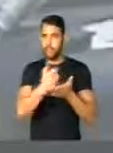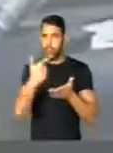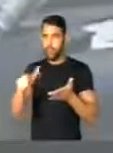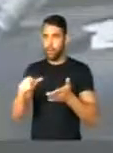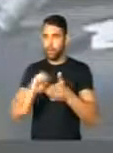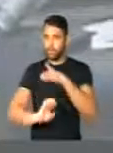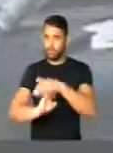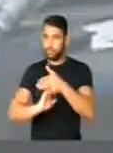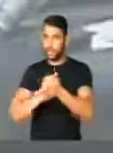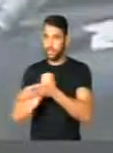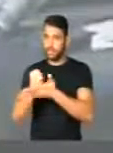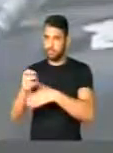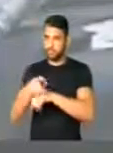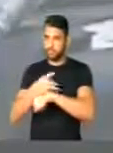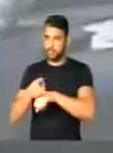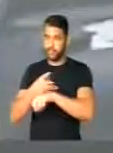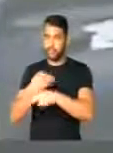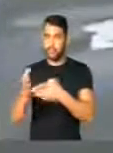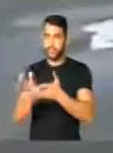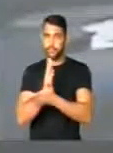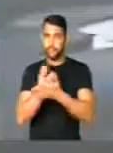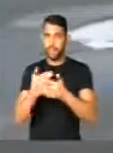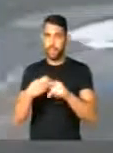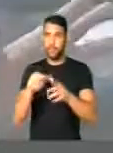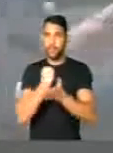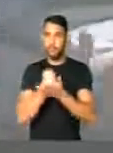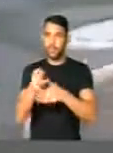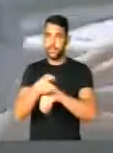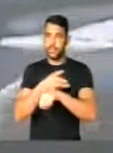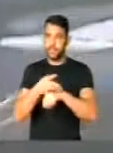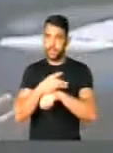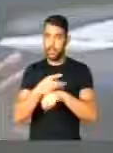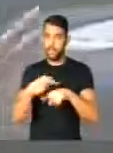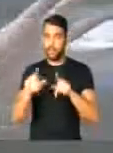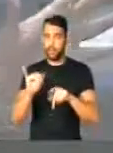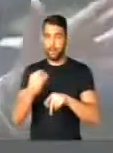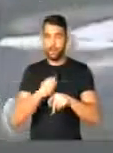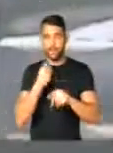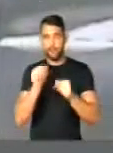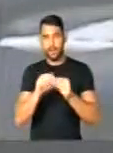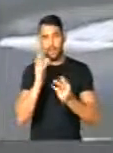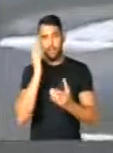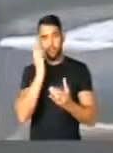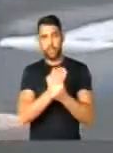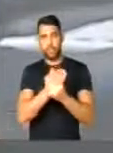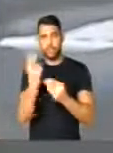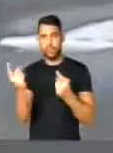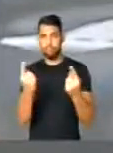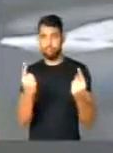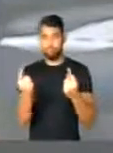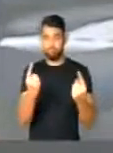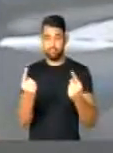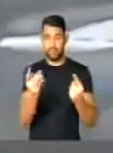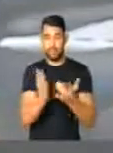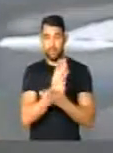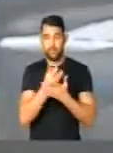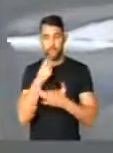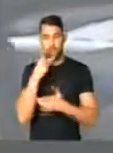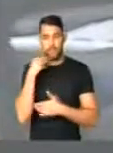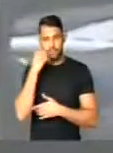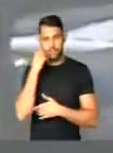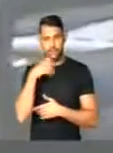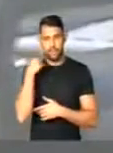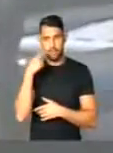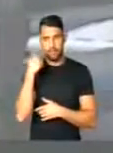tomador principal, que é a empresa que terceiriza. Então ele tem essa possibilidade de fazer essas duplas reclamações. Eu falo isso com a experiência